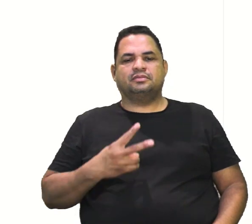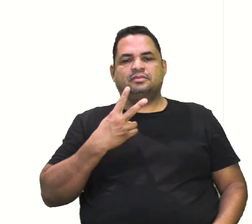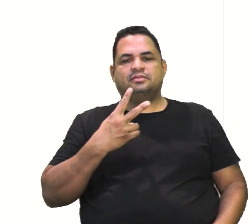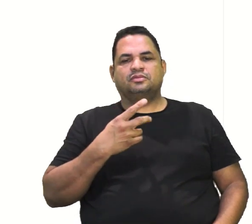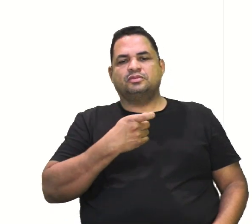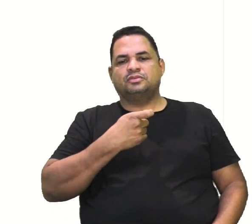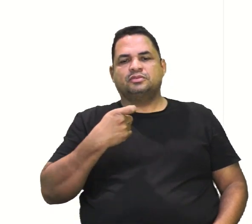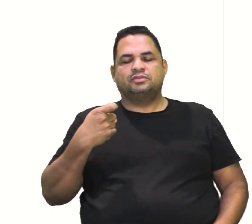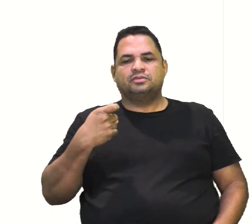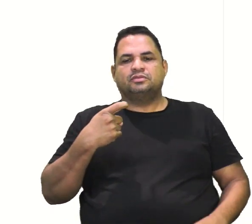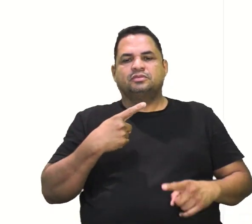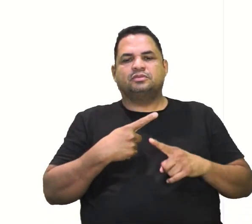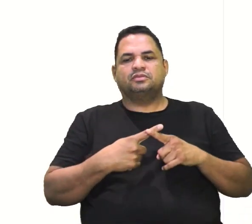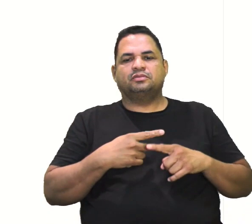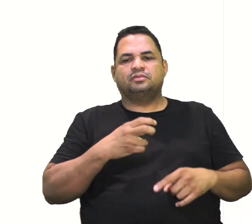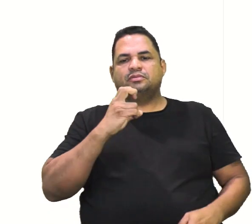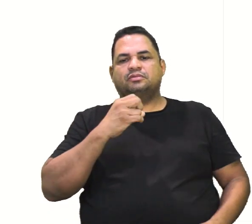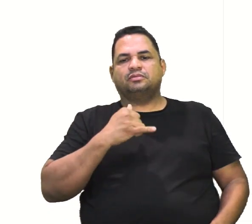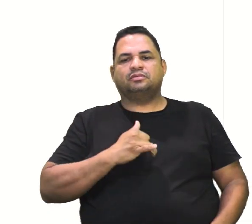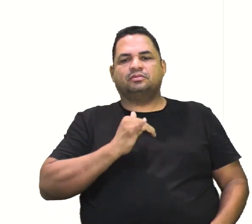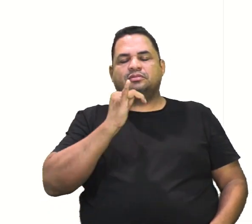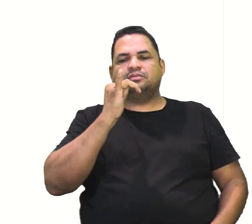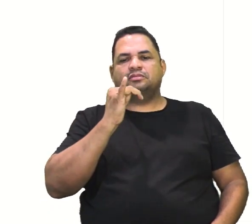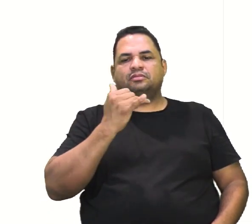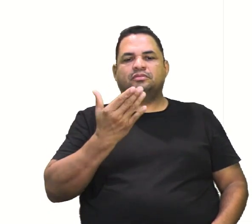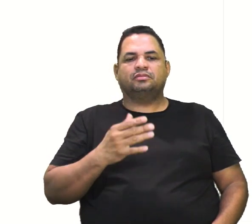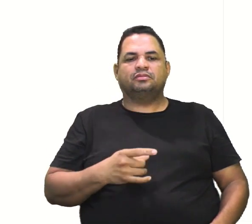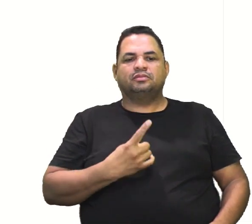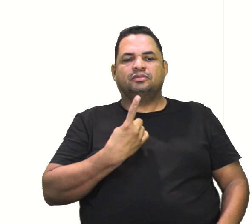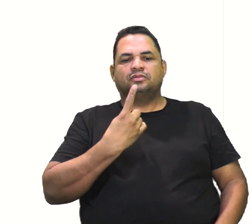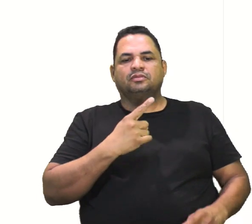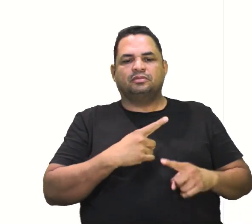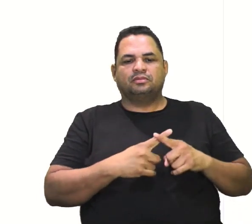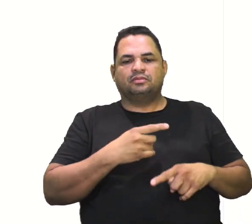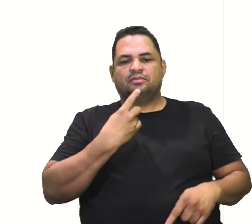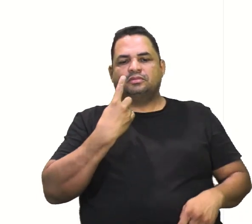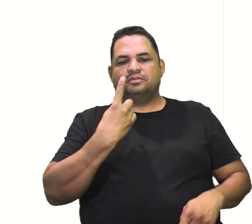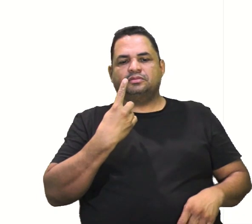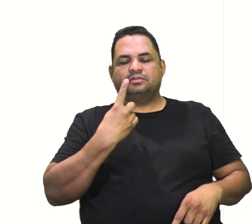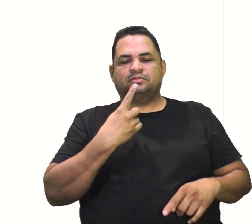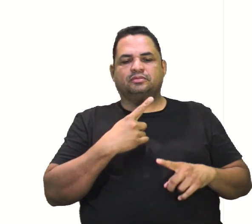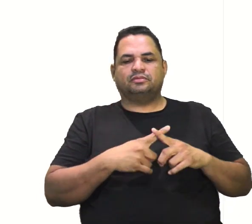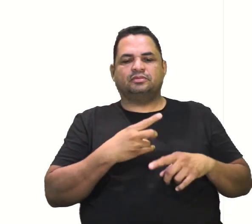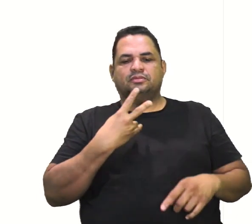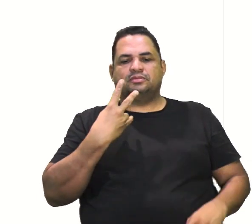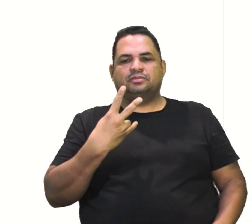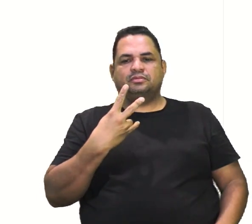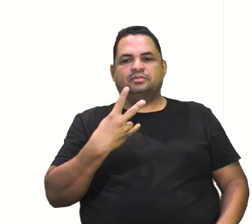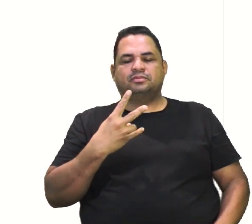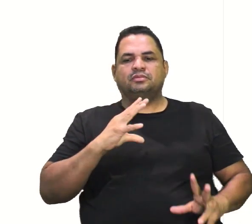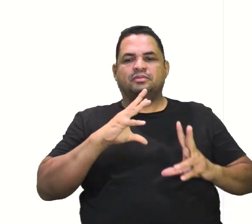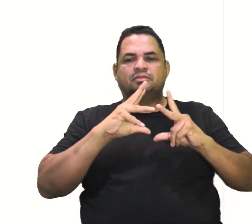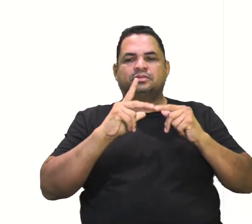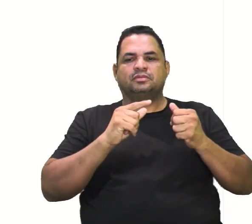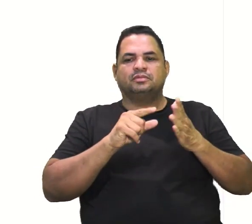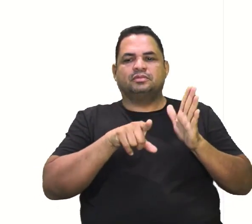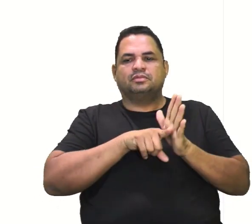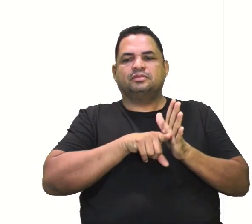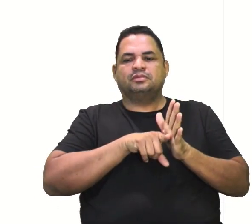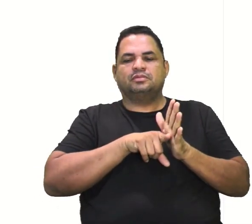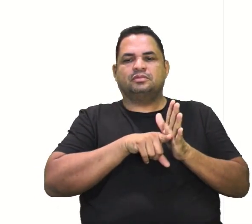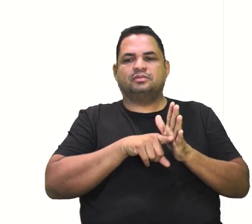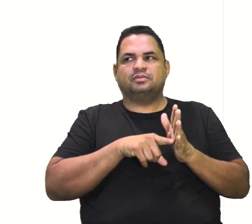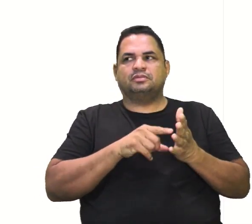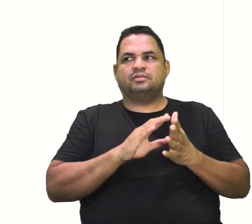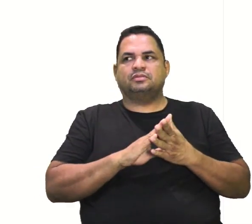2x mais 2x 5y. mais 5y. E aqui, 1 vezes 1 vezes 2? 2. 2. Tudo isso